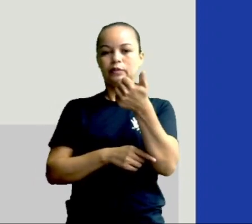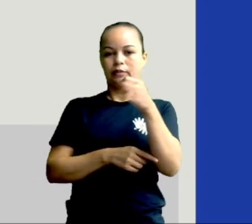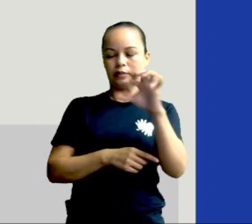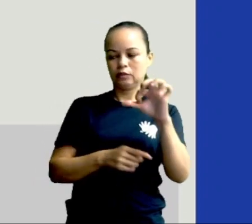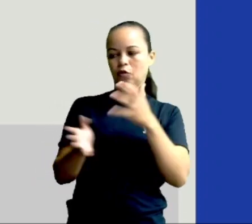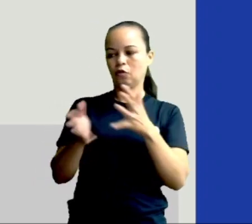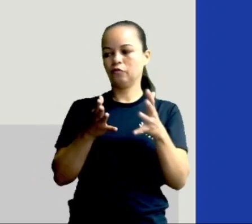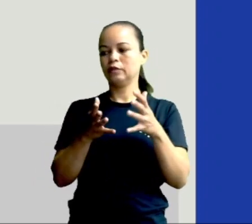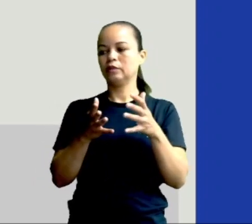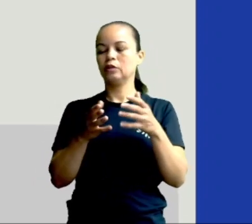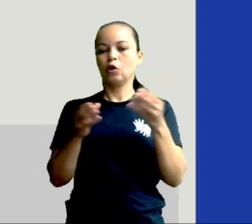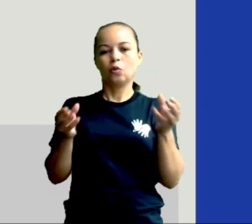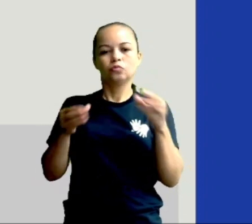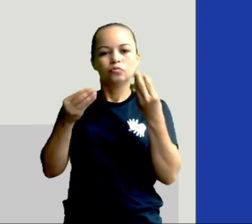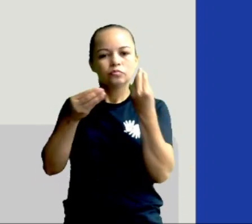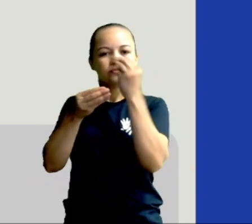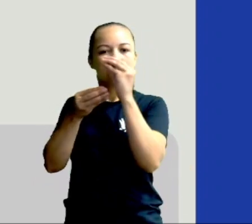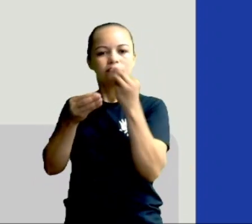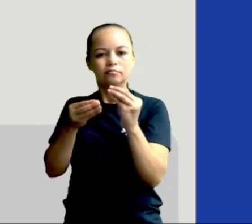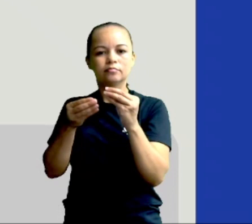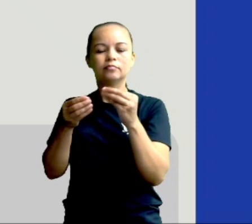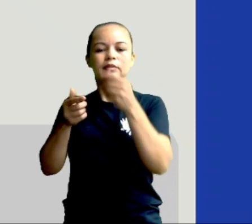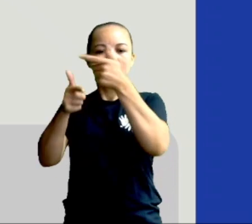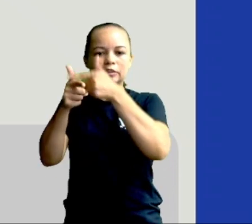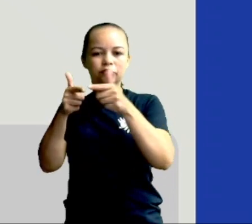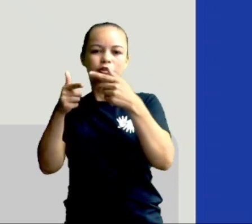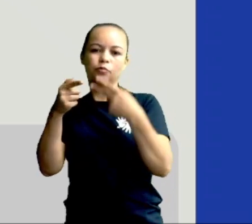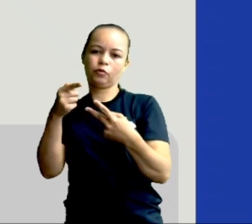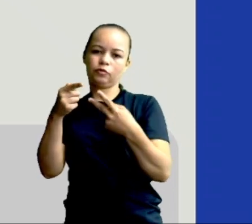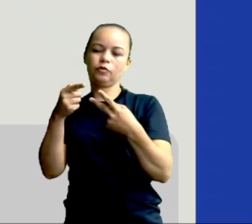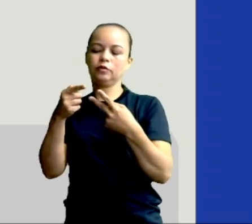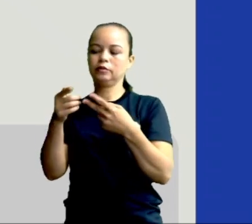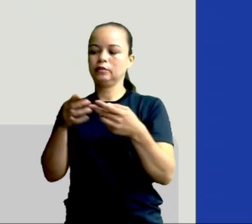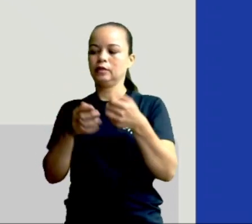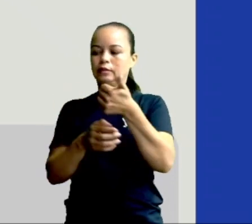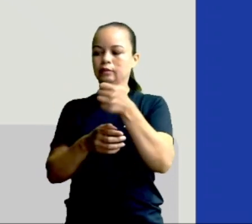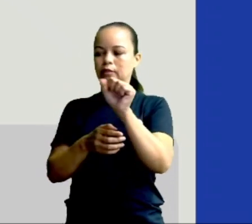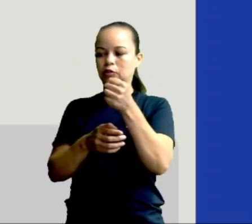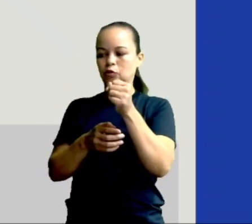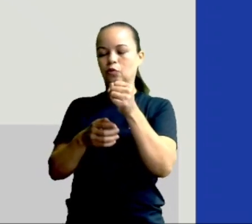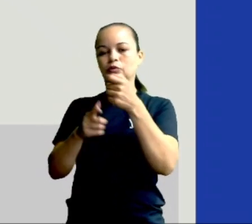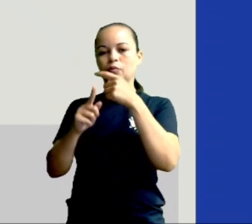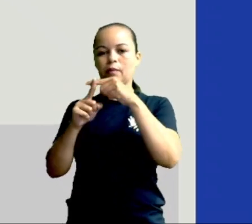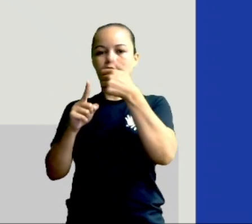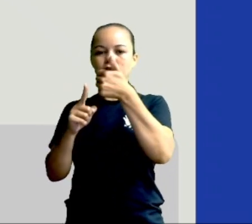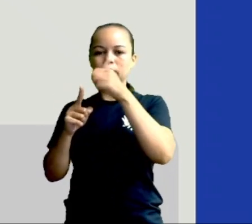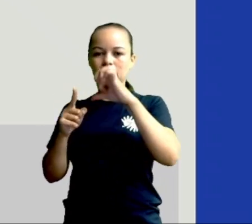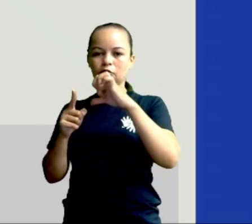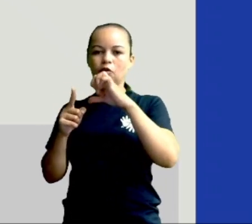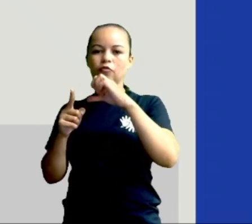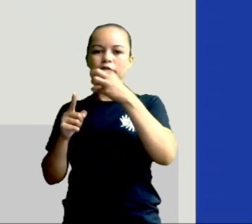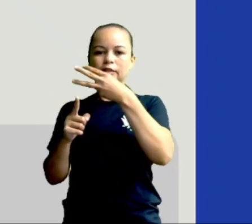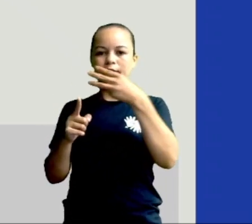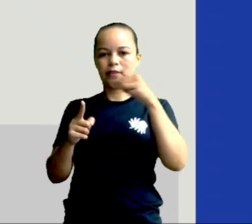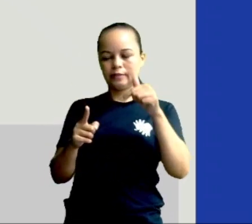notificados. Adiciono os 2 e divido por 2. 18 mais 19, 37, dividido por